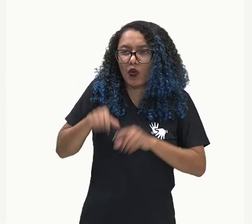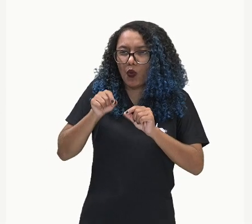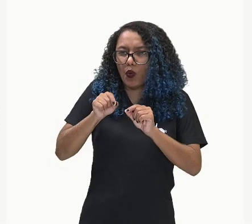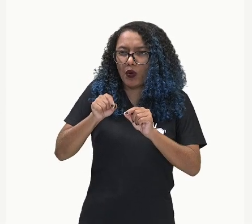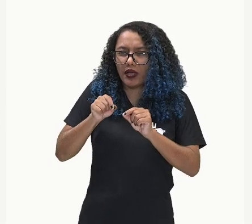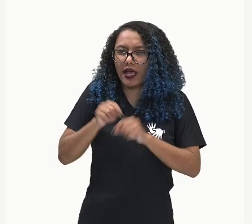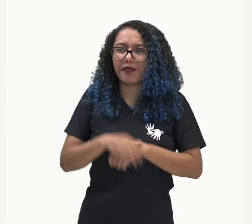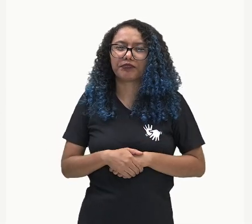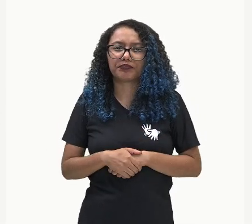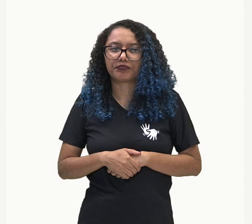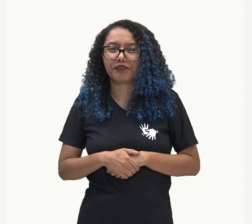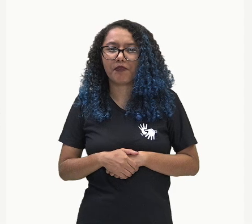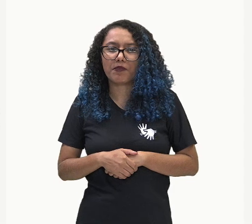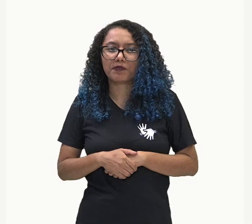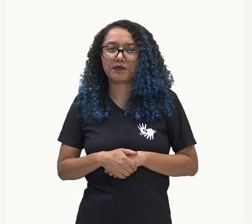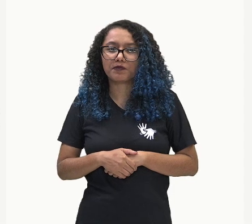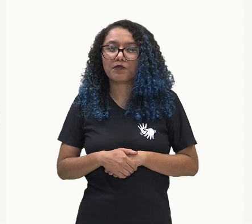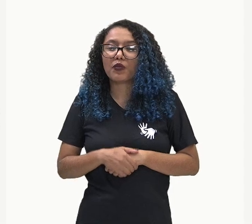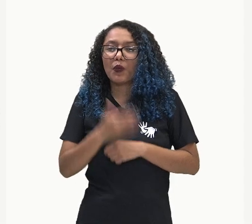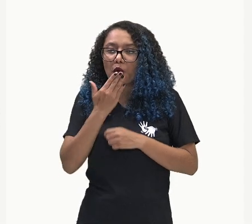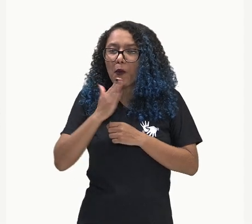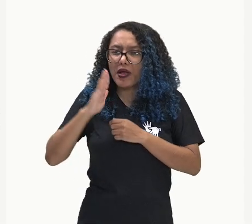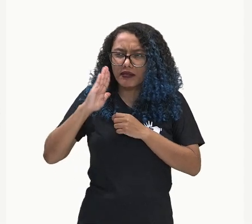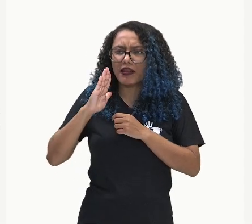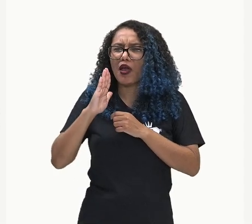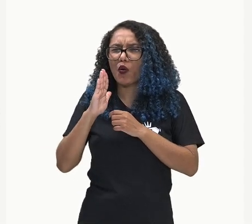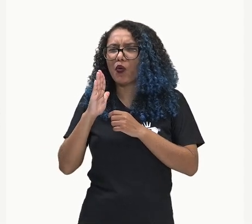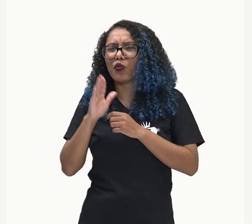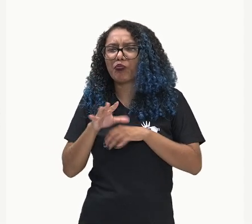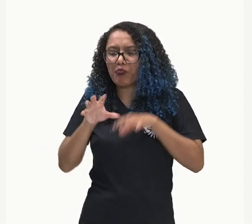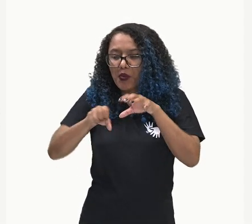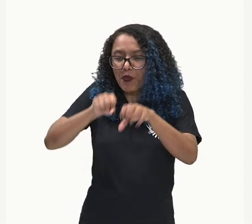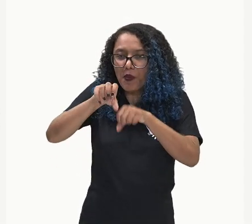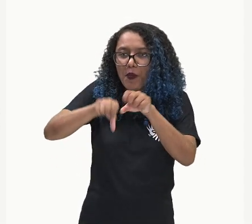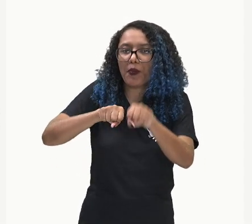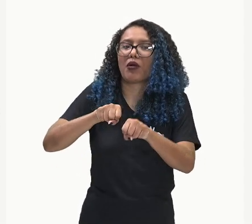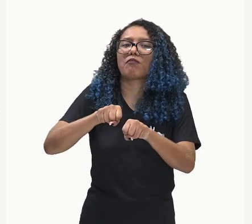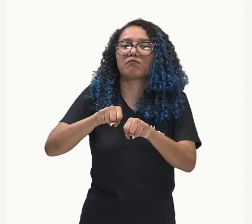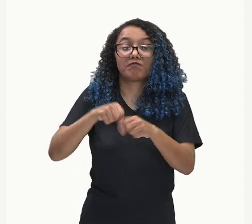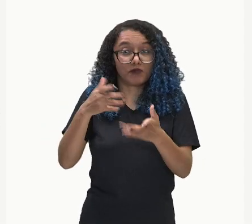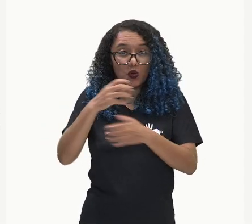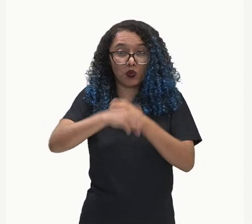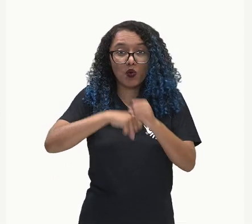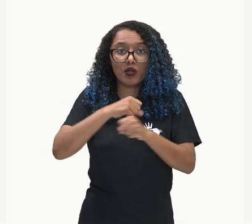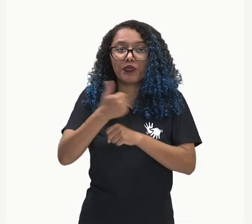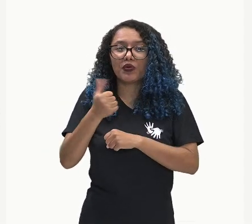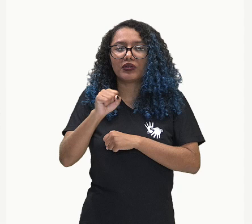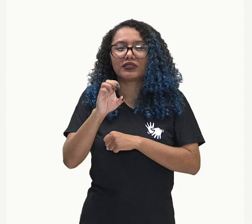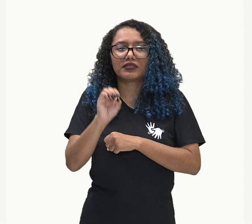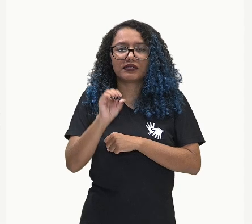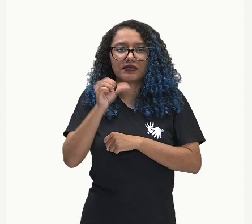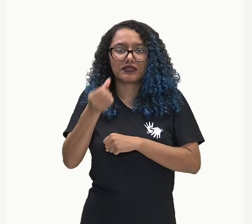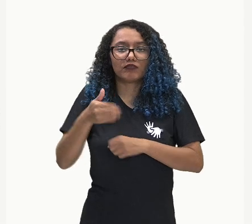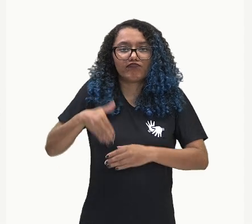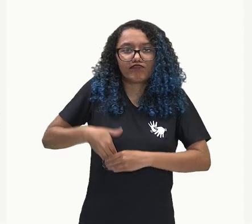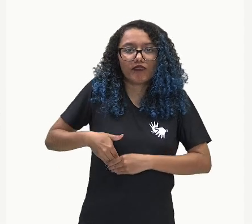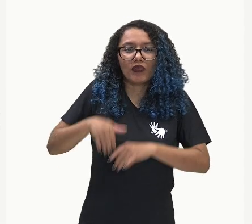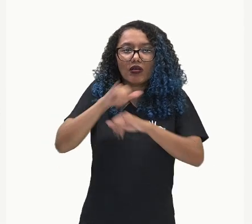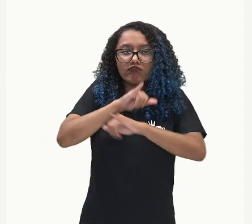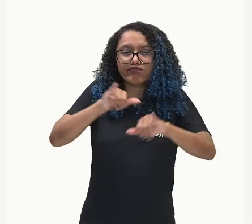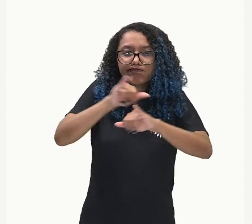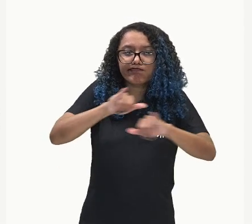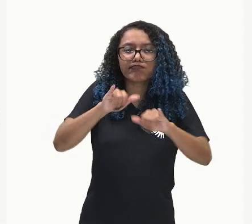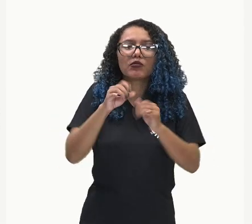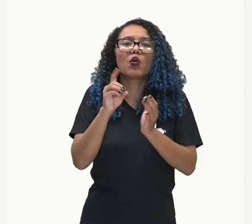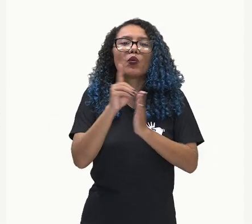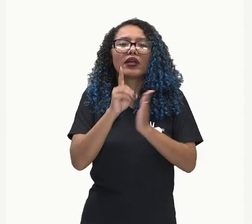galera. Em 1806, tá, gente? Napoleão Bonaparte decretou o bloqueio continental, determinando